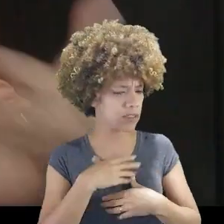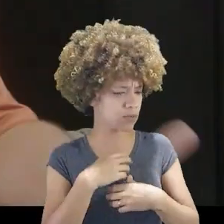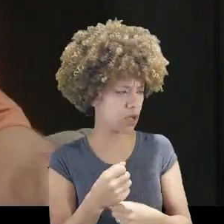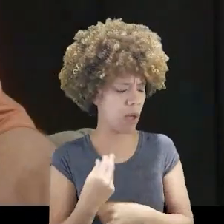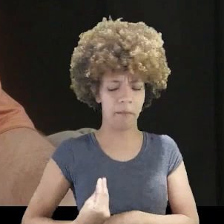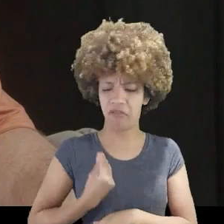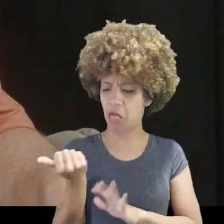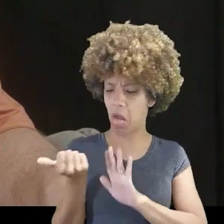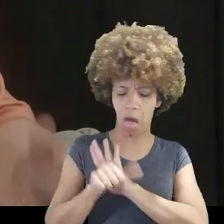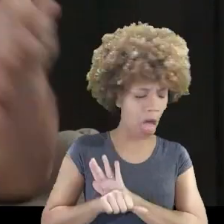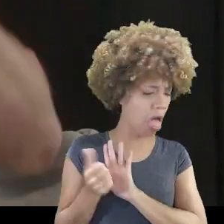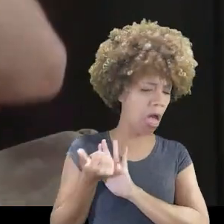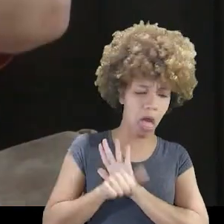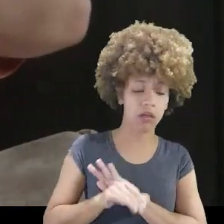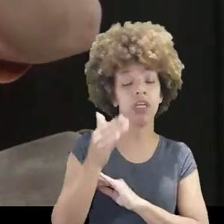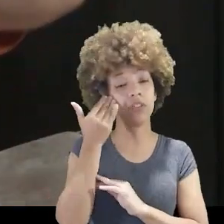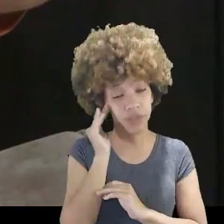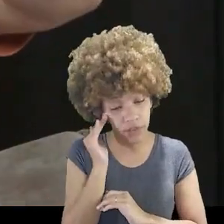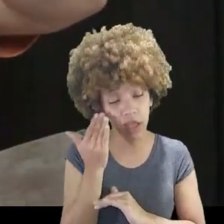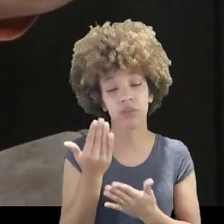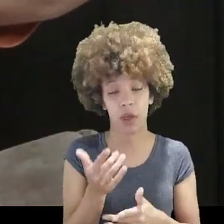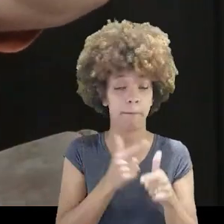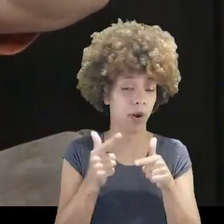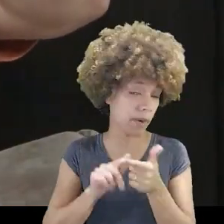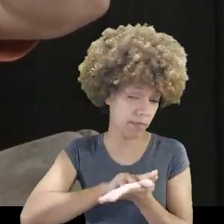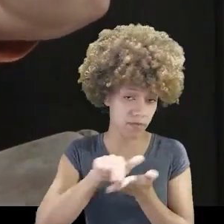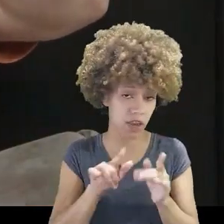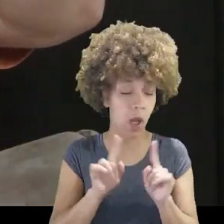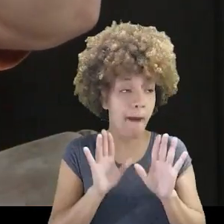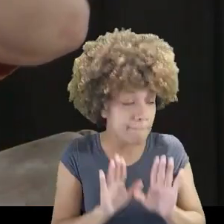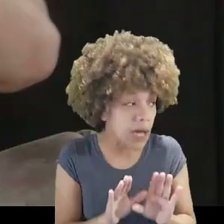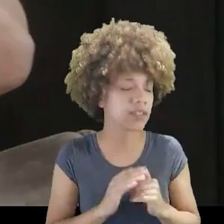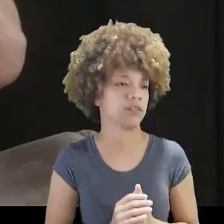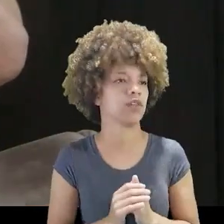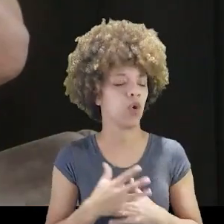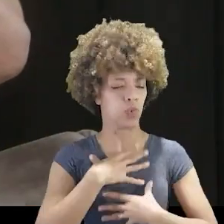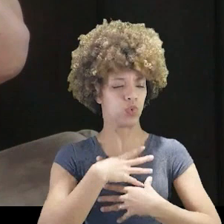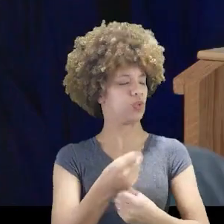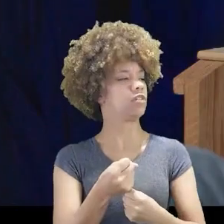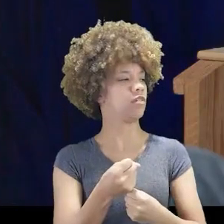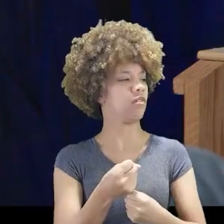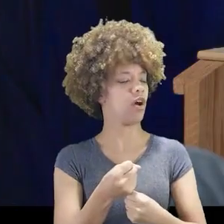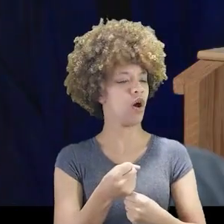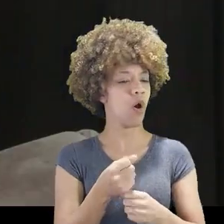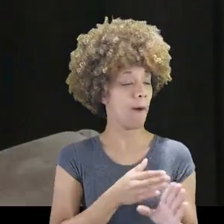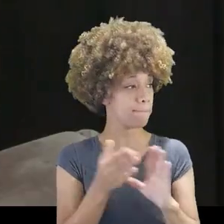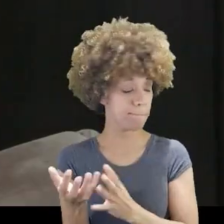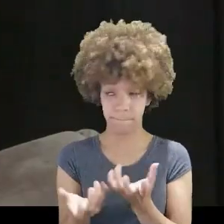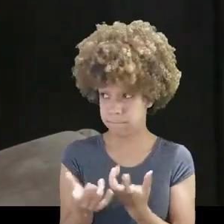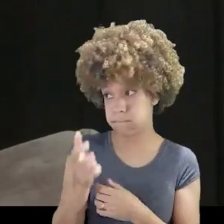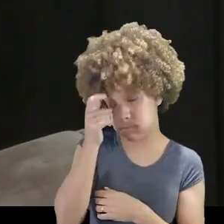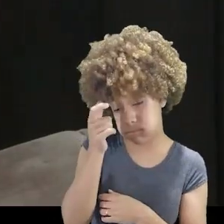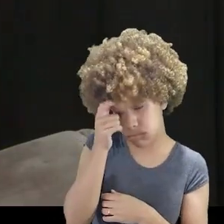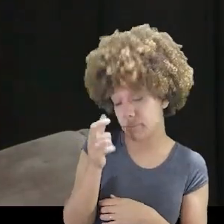porque eu faço minha vida tá uma menina tão entendo o cara tá na merda tal mas o suicídio vai te levar para uma para o Vale